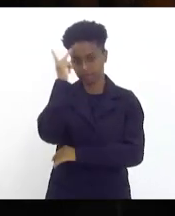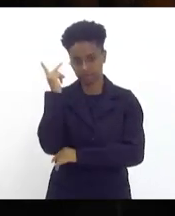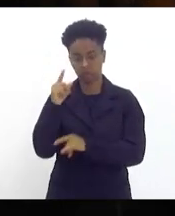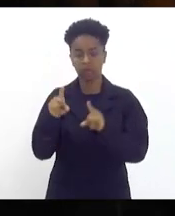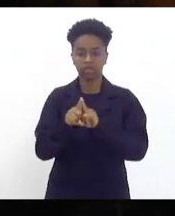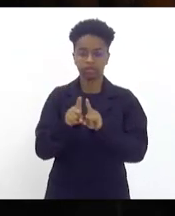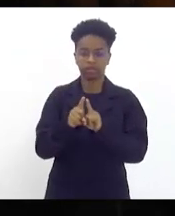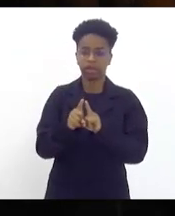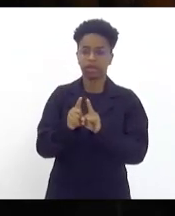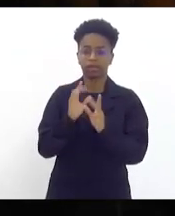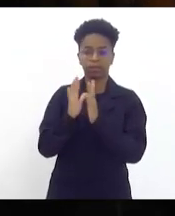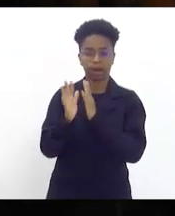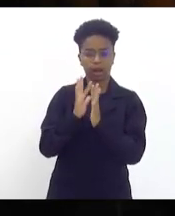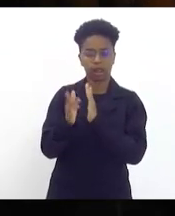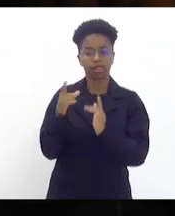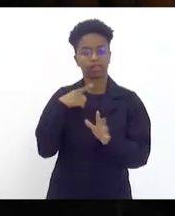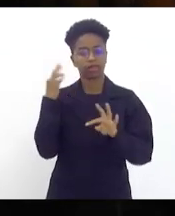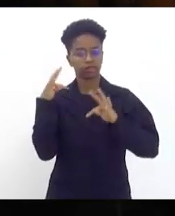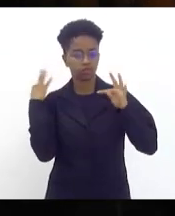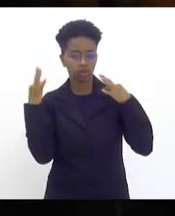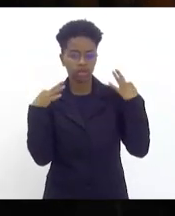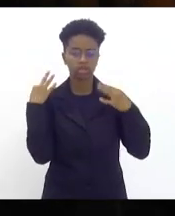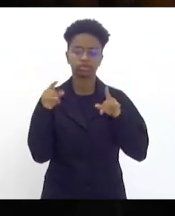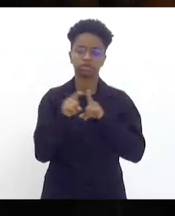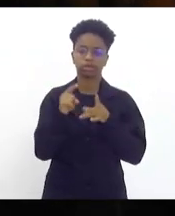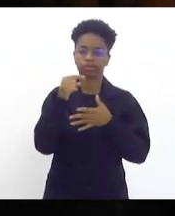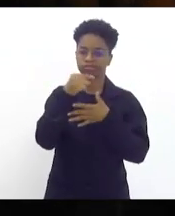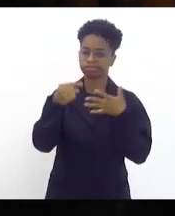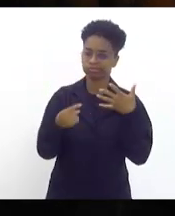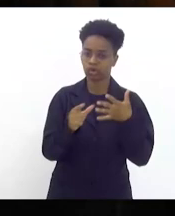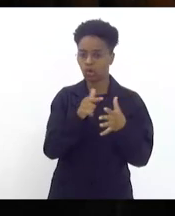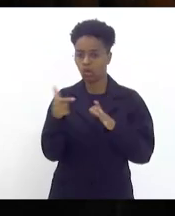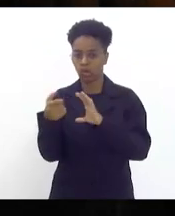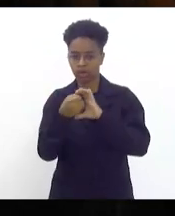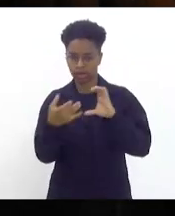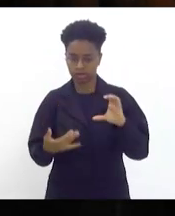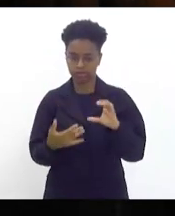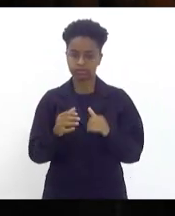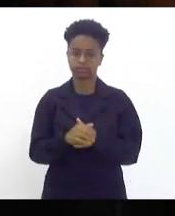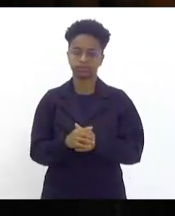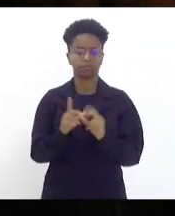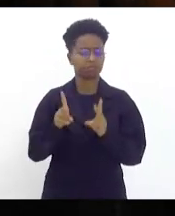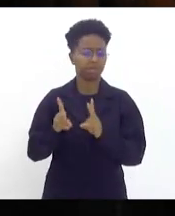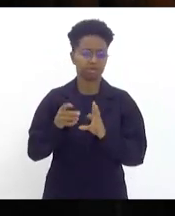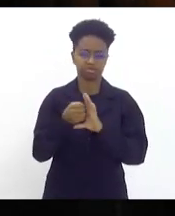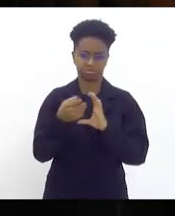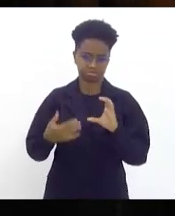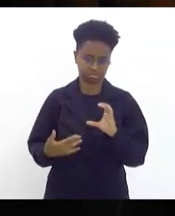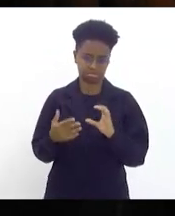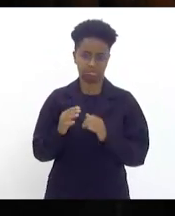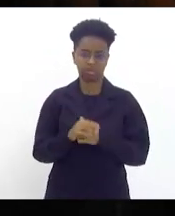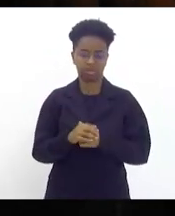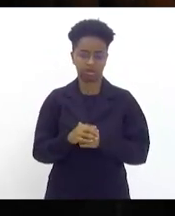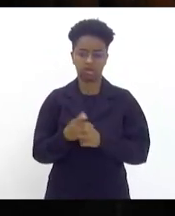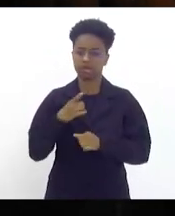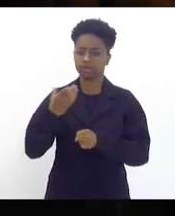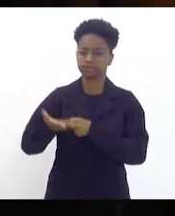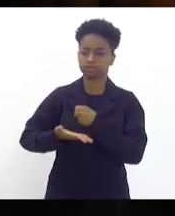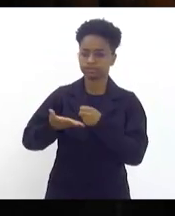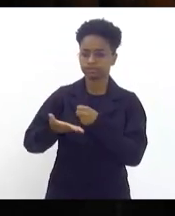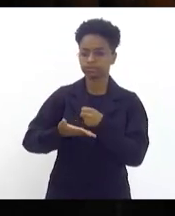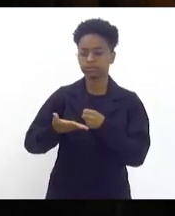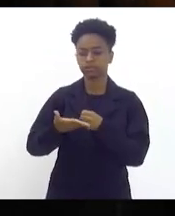demográfica vocação para o turismo e outras é características aliás as mesmas características que deram embasamento